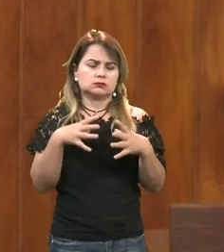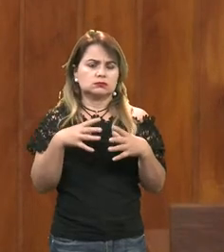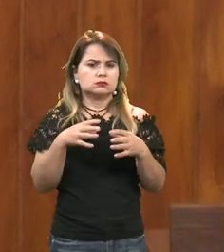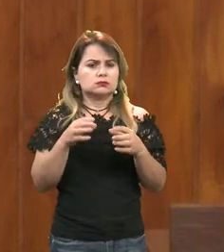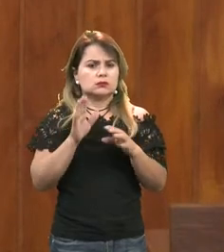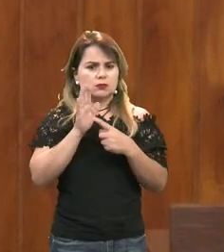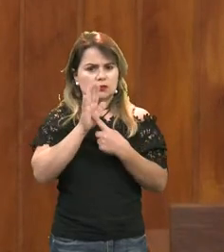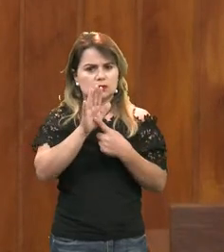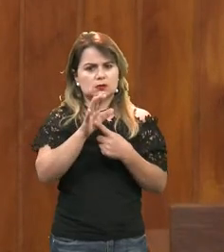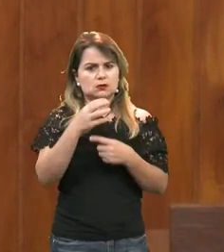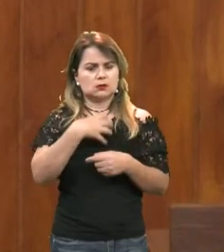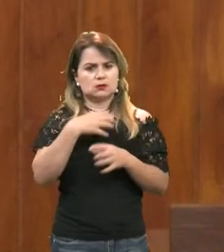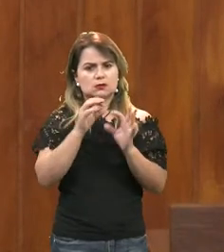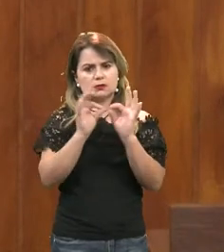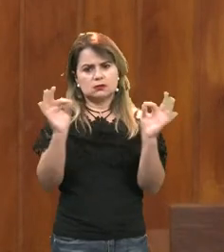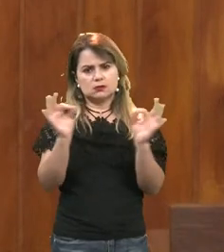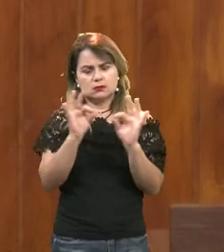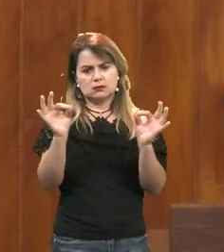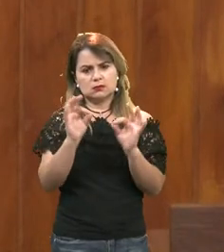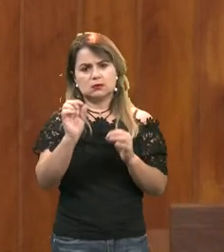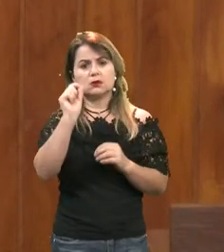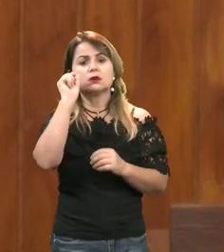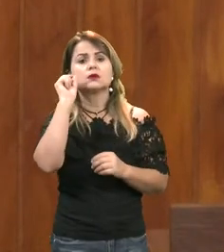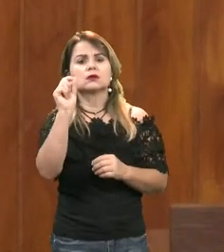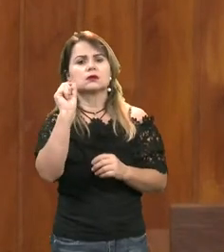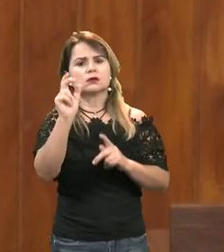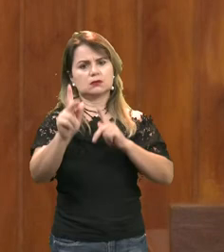sintética, quem irá fiscalizar?